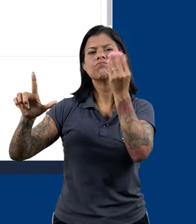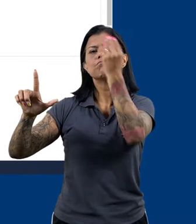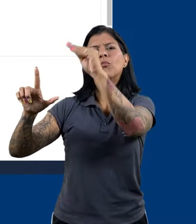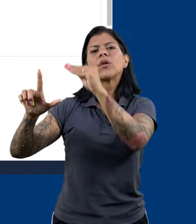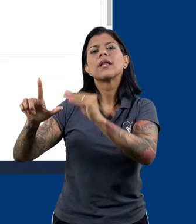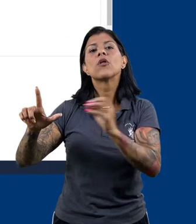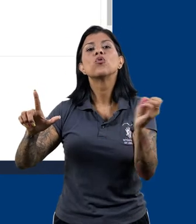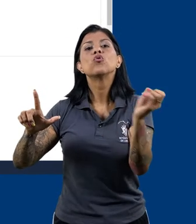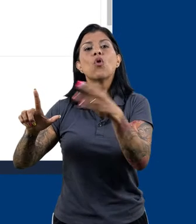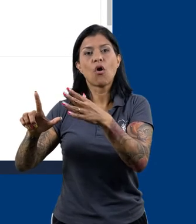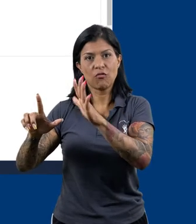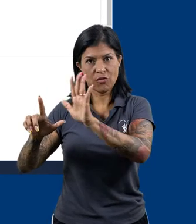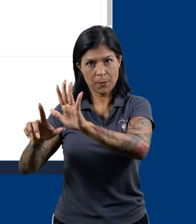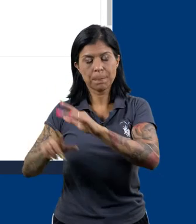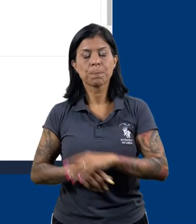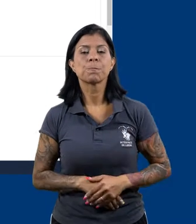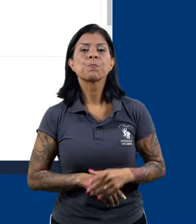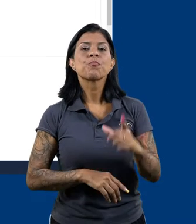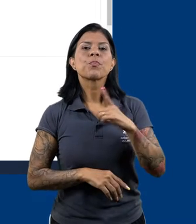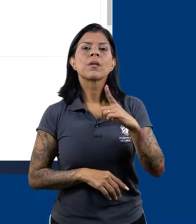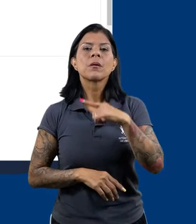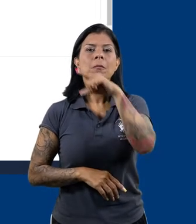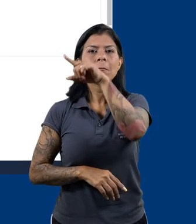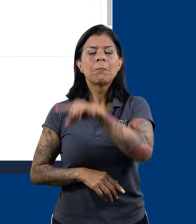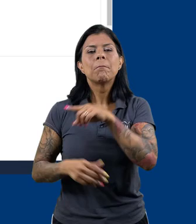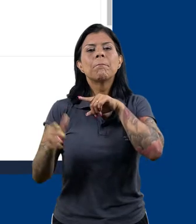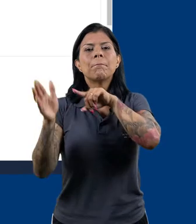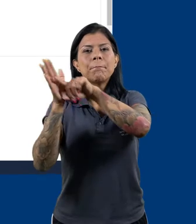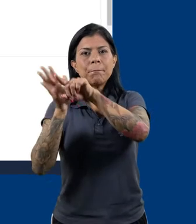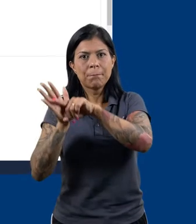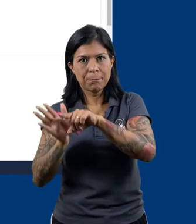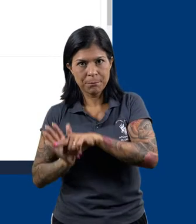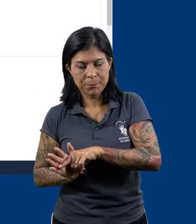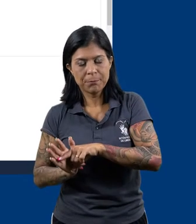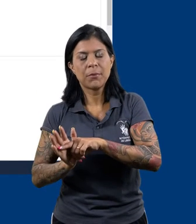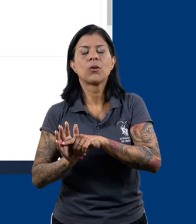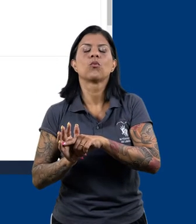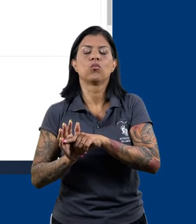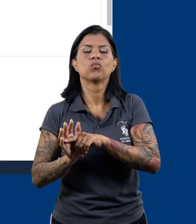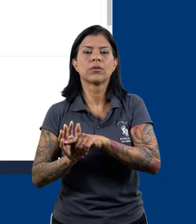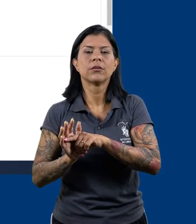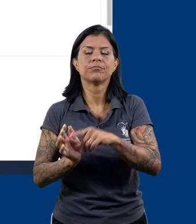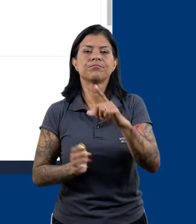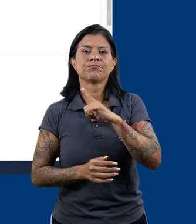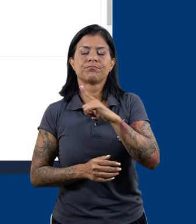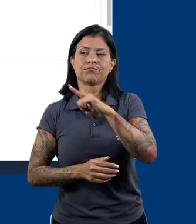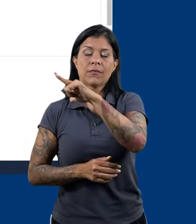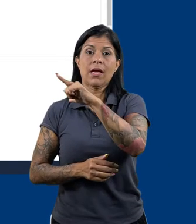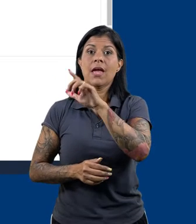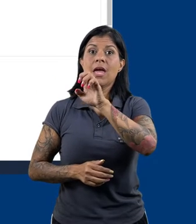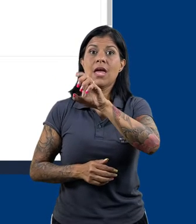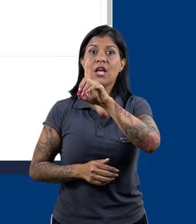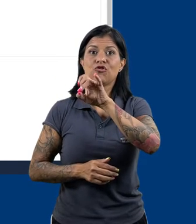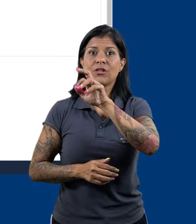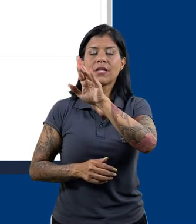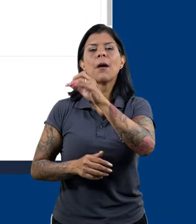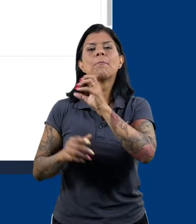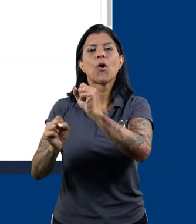novas questões. Na página Editar Questionário, podemos alterar o valor de nota máxima do